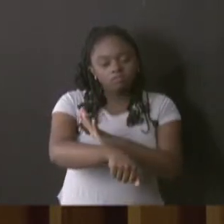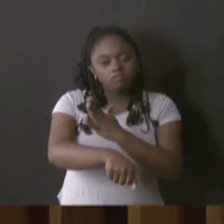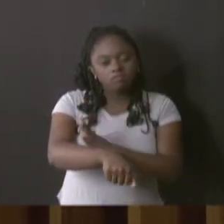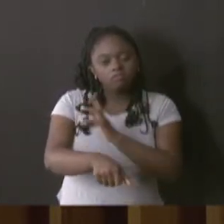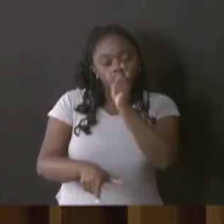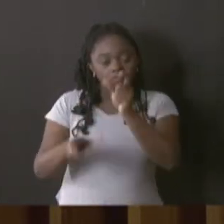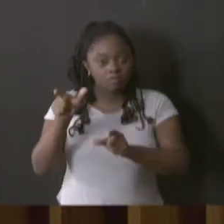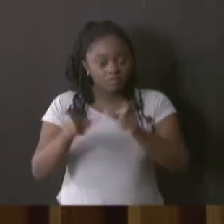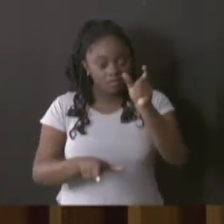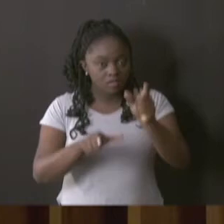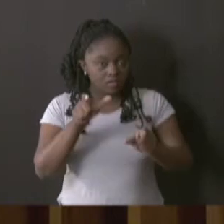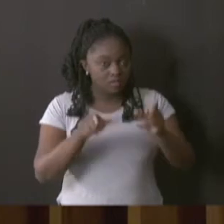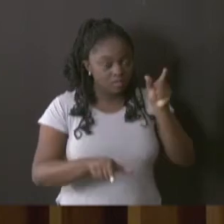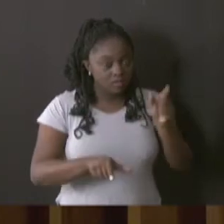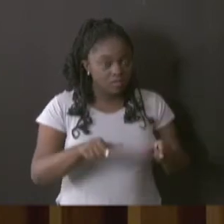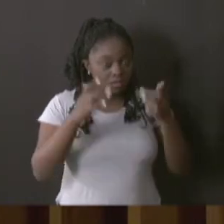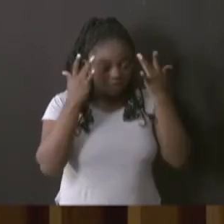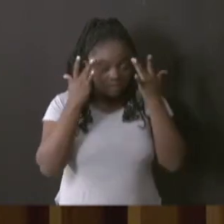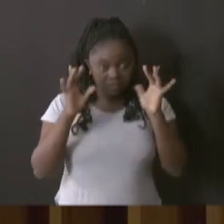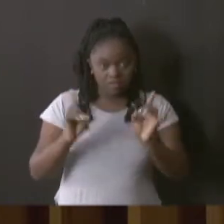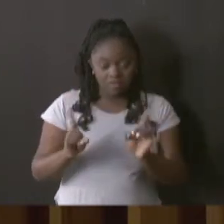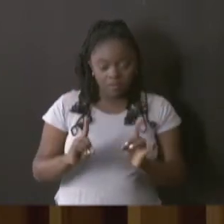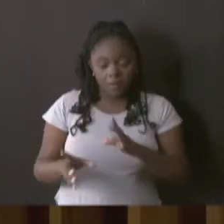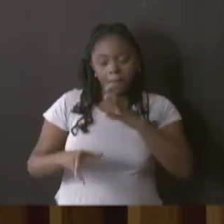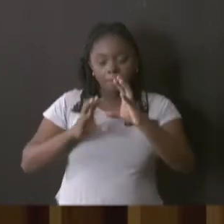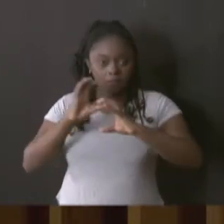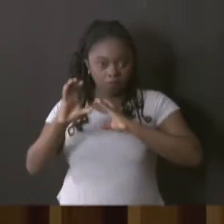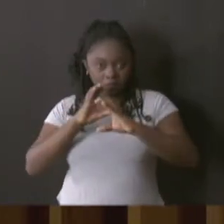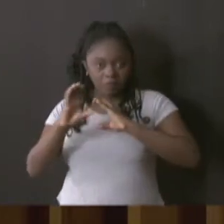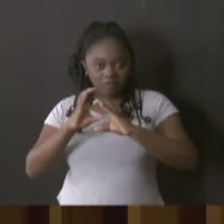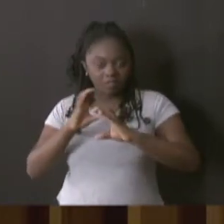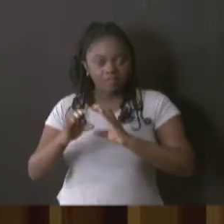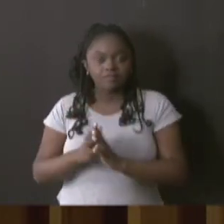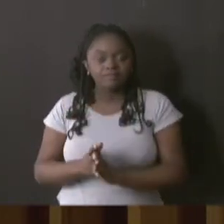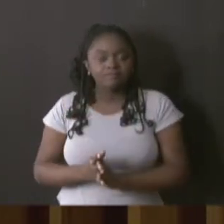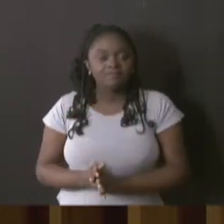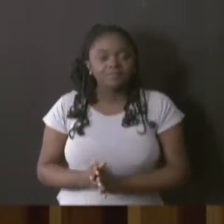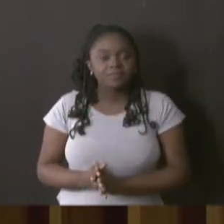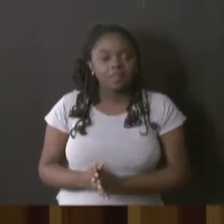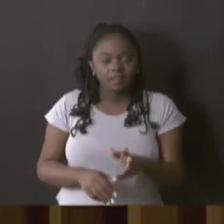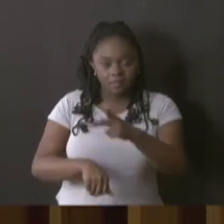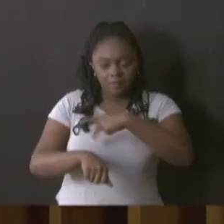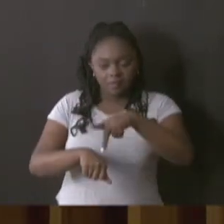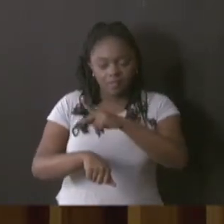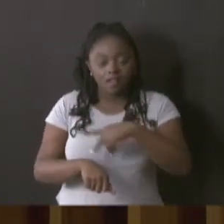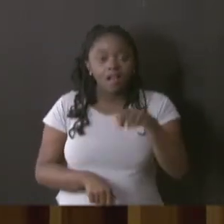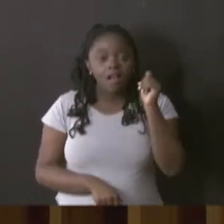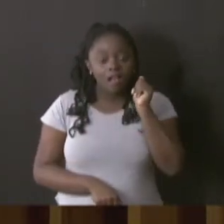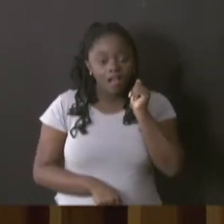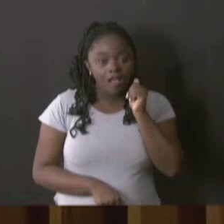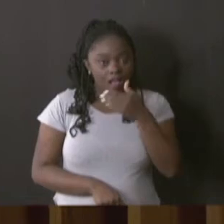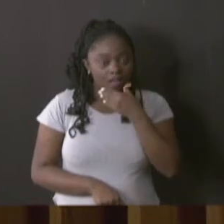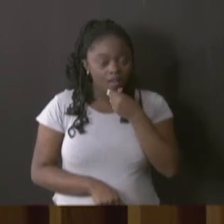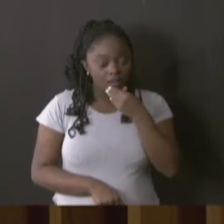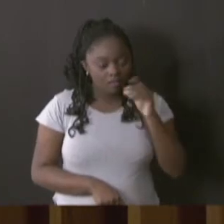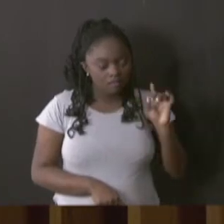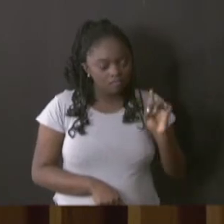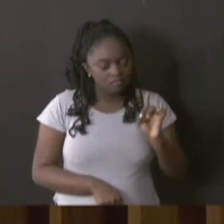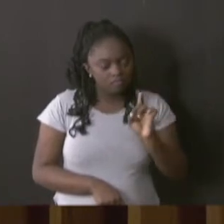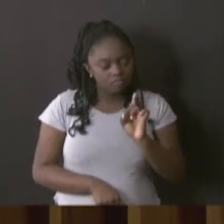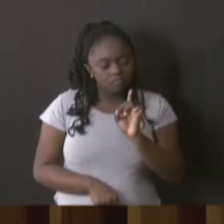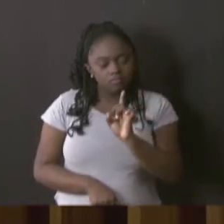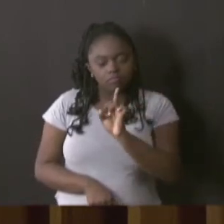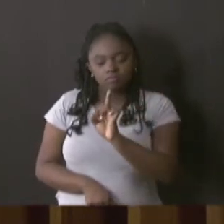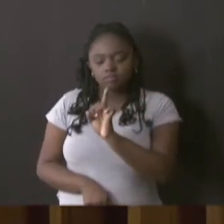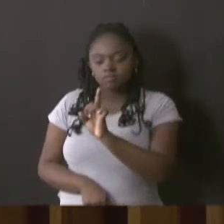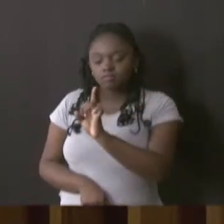sem ele saber, para se comunicar na língua de sinais daquele país. E quando ele sai com a moça, ele vai se encontrando com as pessoas e as pessoas